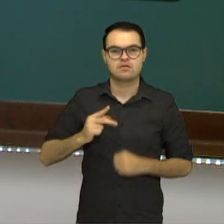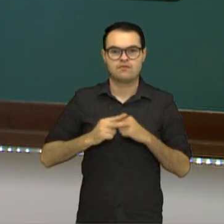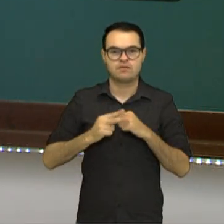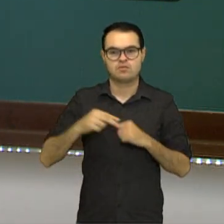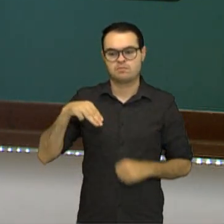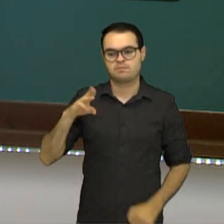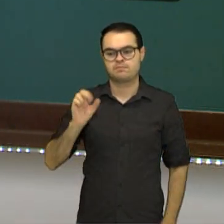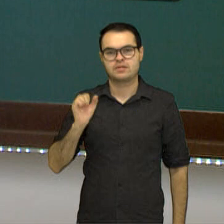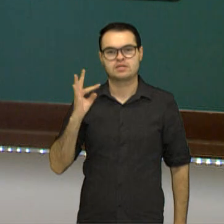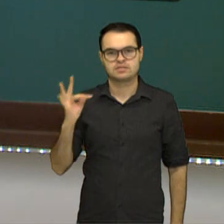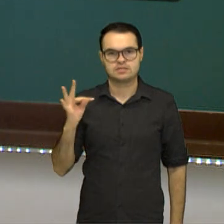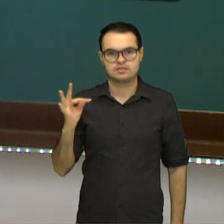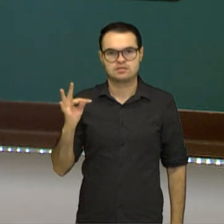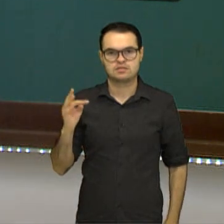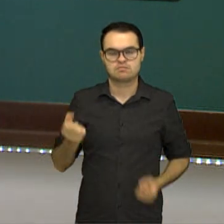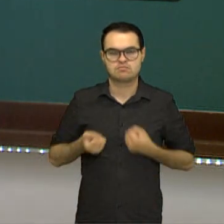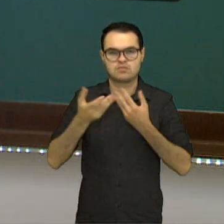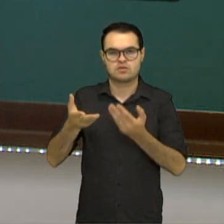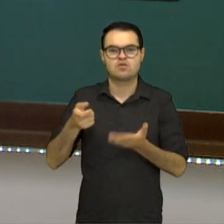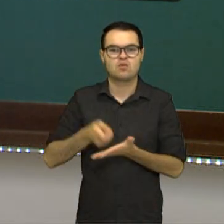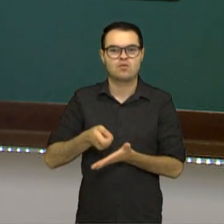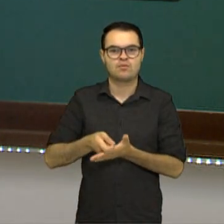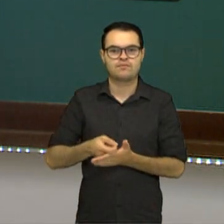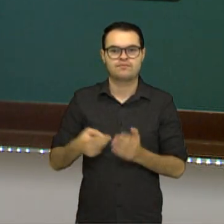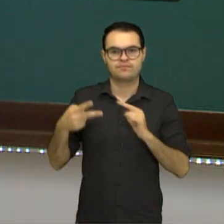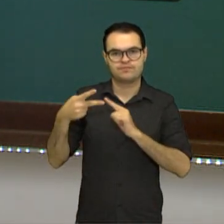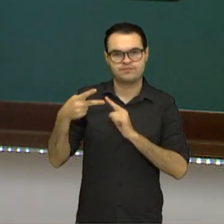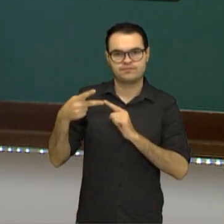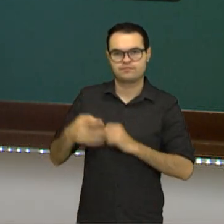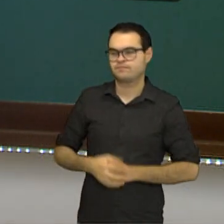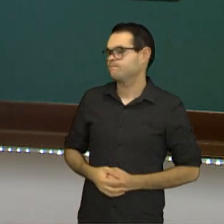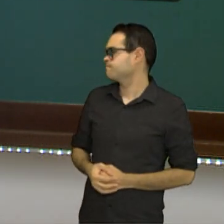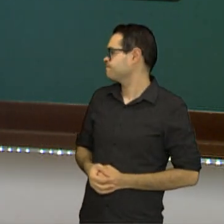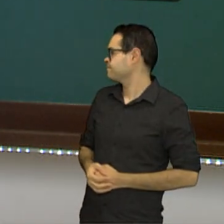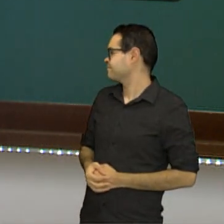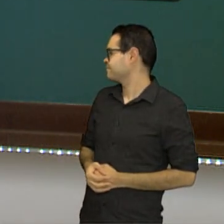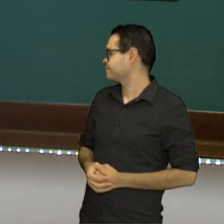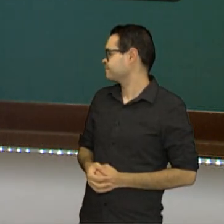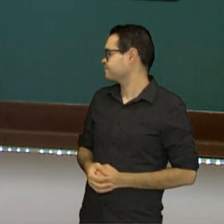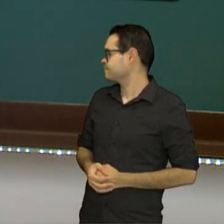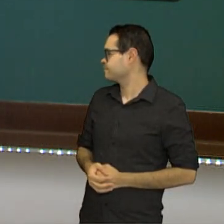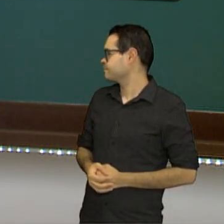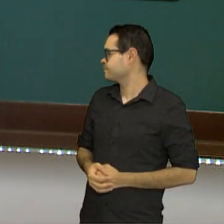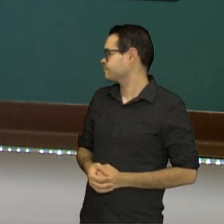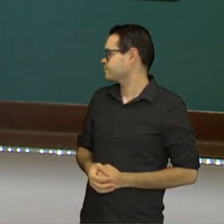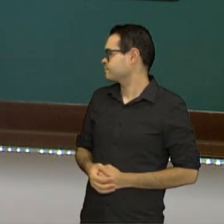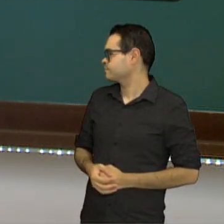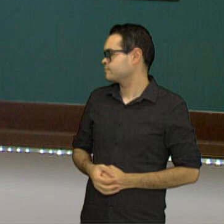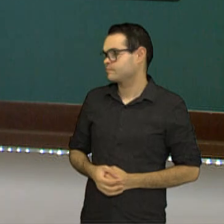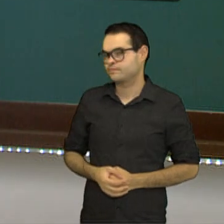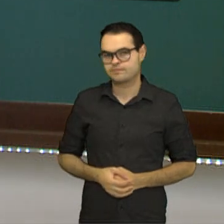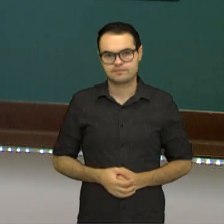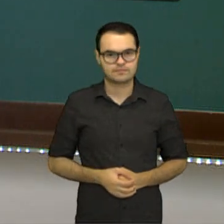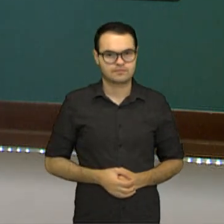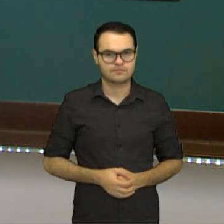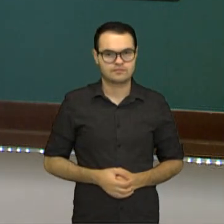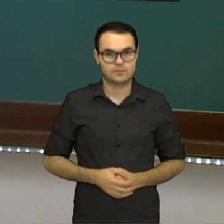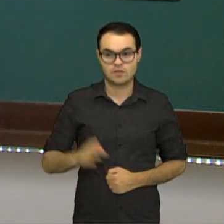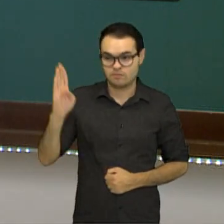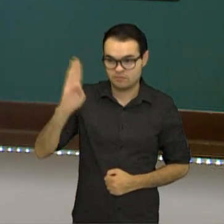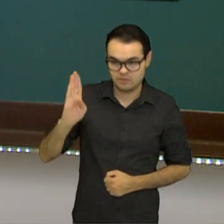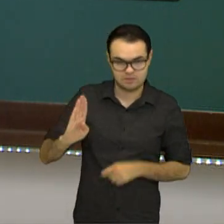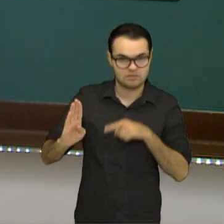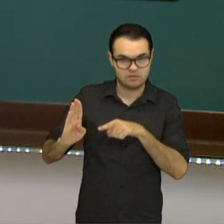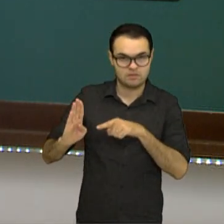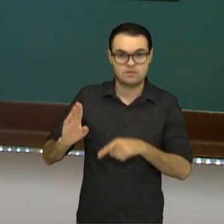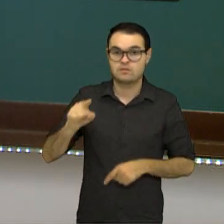must, que expressa uma obrigação. No de baixo, in Brazil, you mustn't drive if you're under 18. No